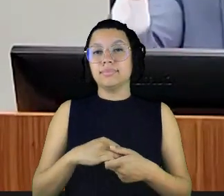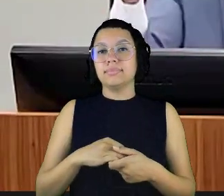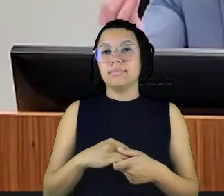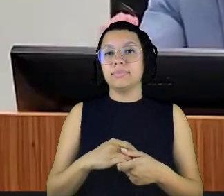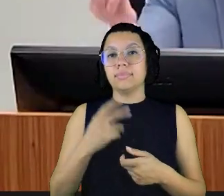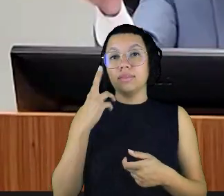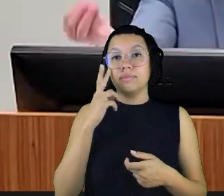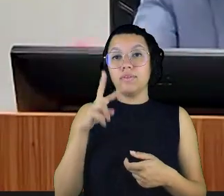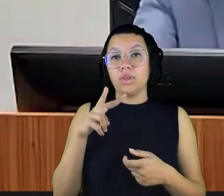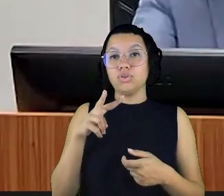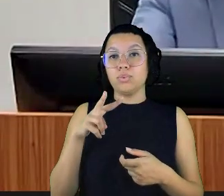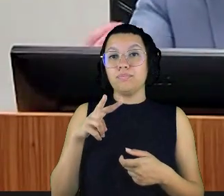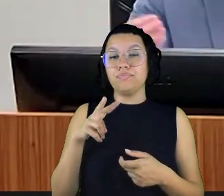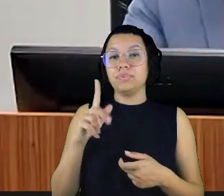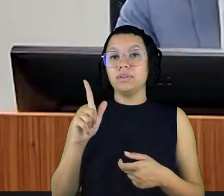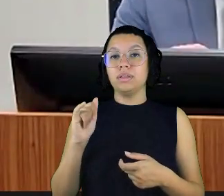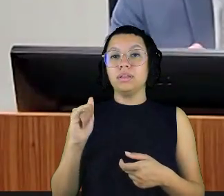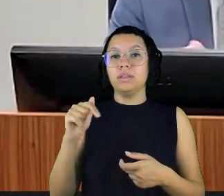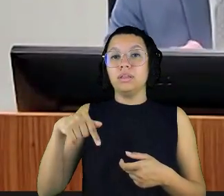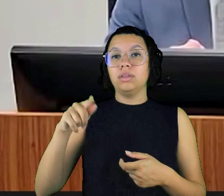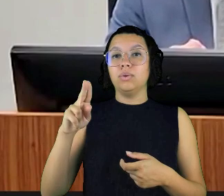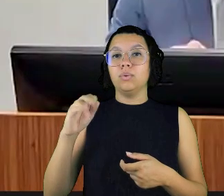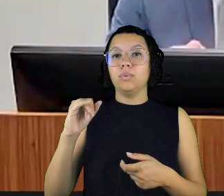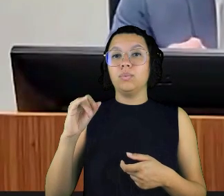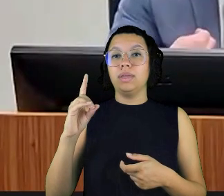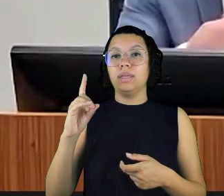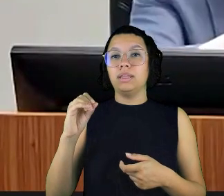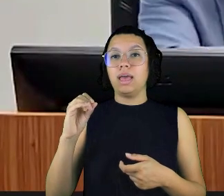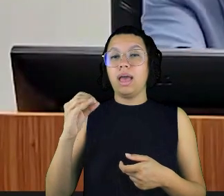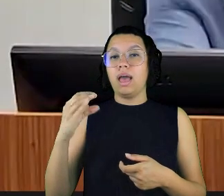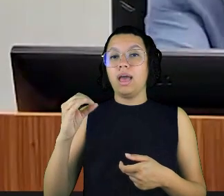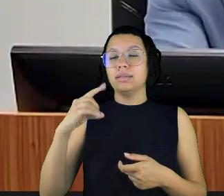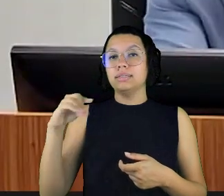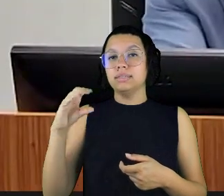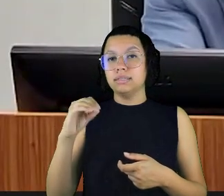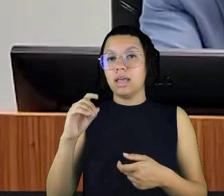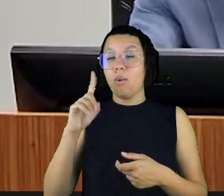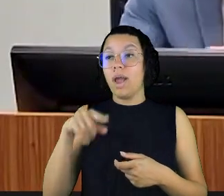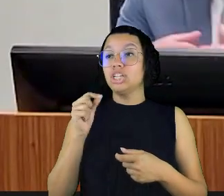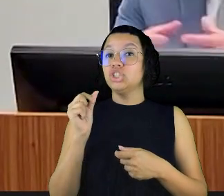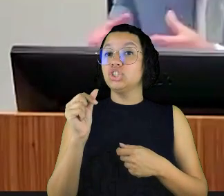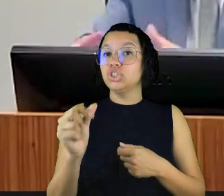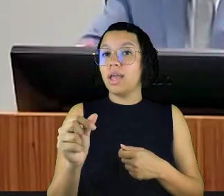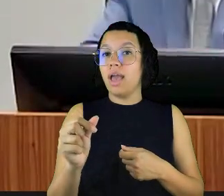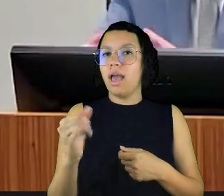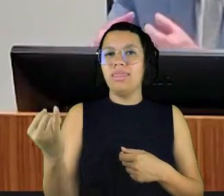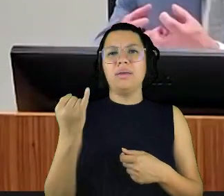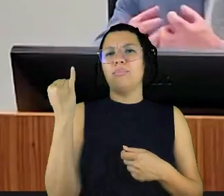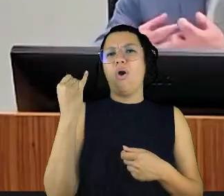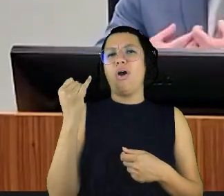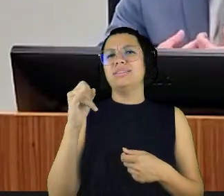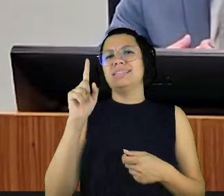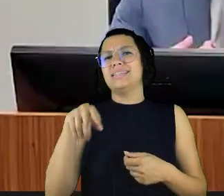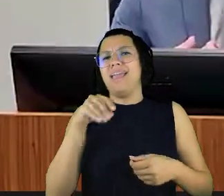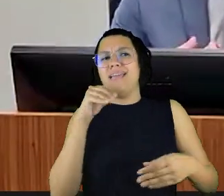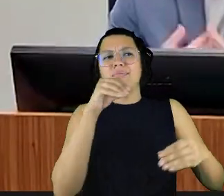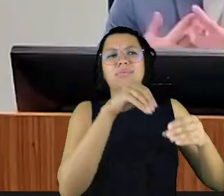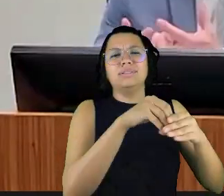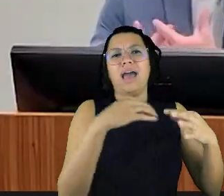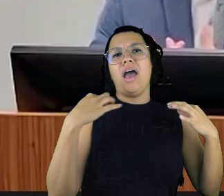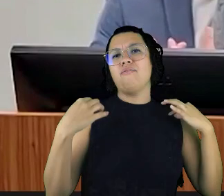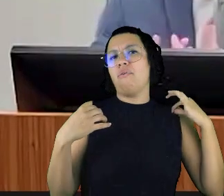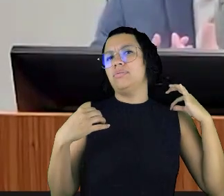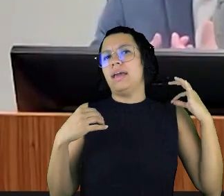garantia expressa em dinheiro, não importa se eu estou falando de dinheiro depositado voluntariamente ou se de dinheiro que foi